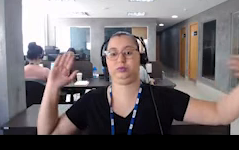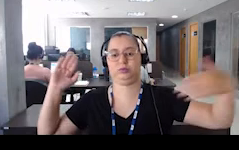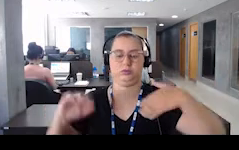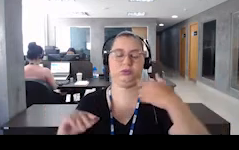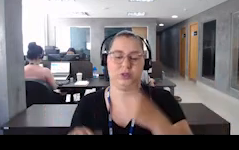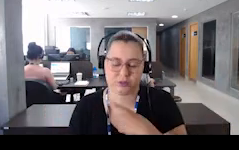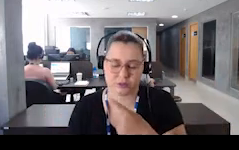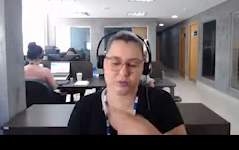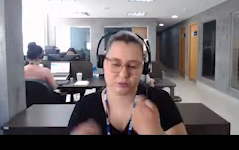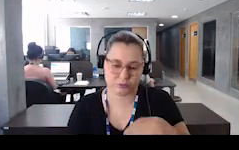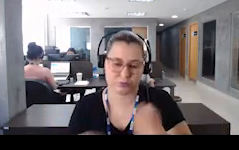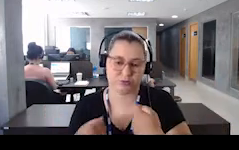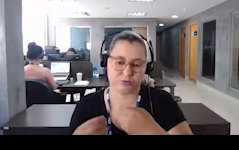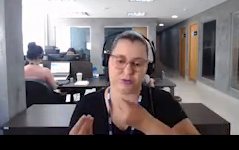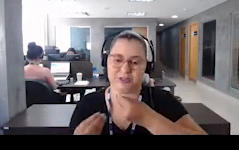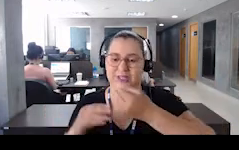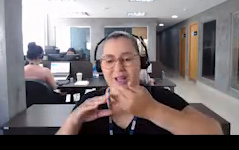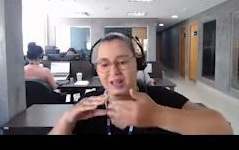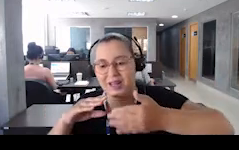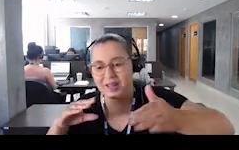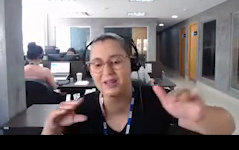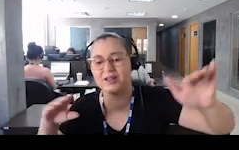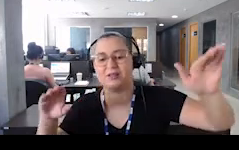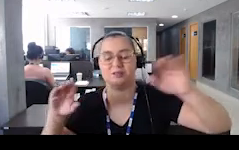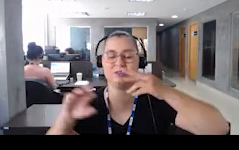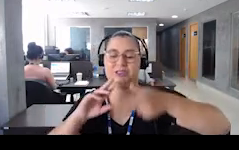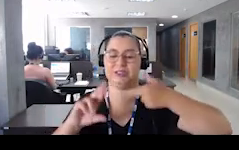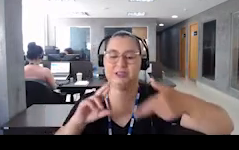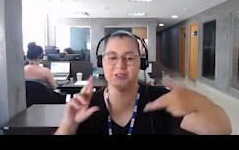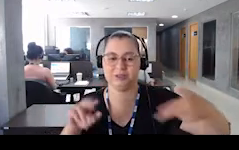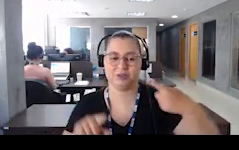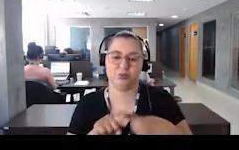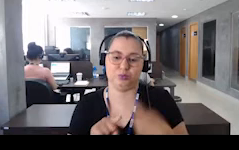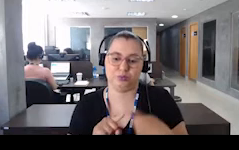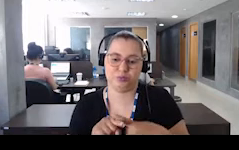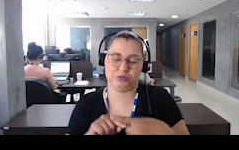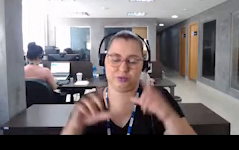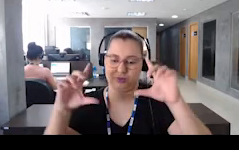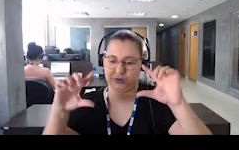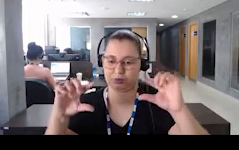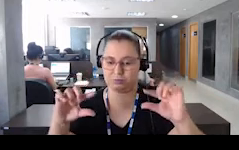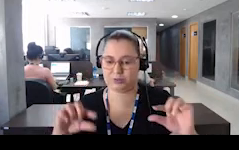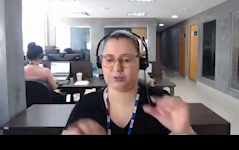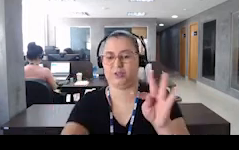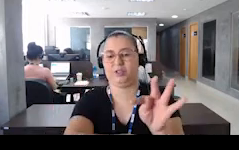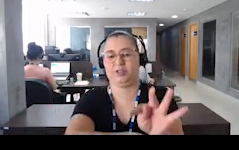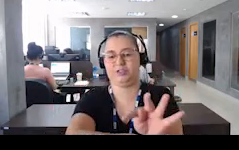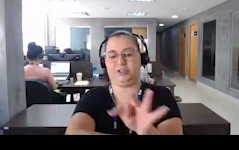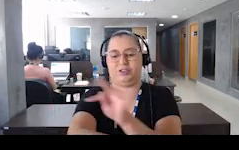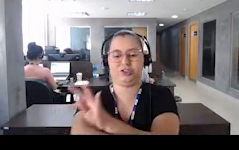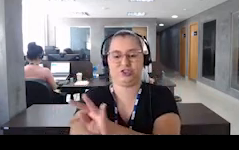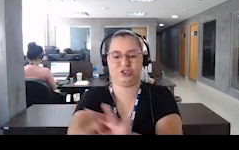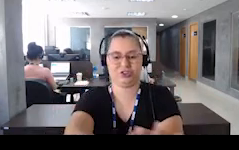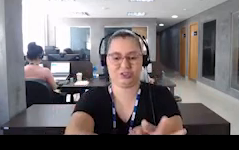dele é de 130 metros, acaba que tem que levar em consideração a resistência dele, porque vai ter uma queda de tensão no condutor